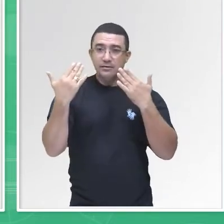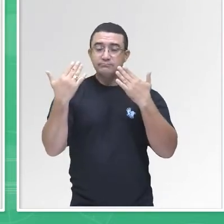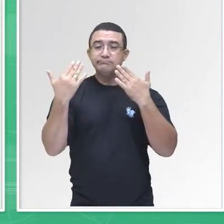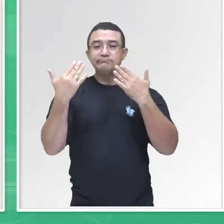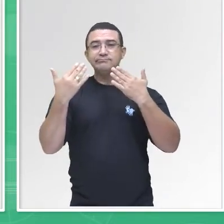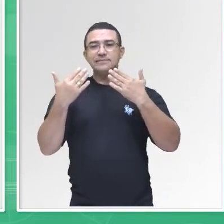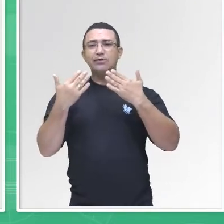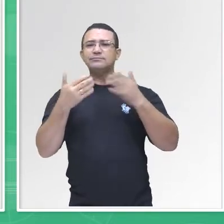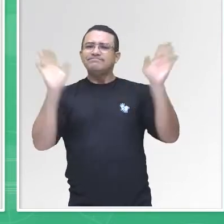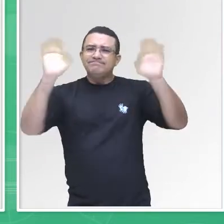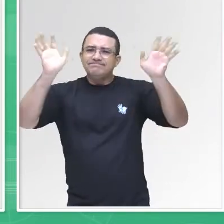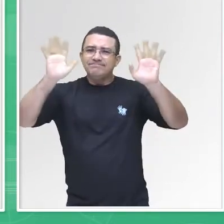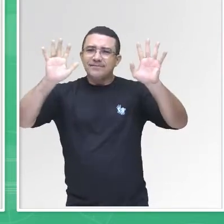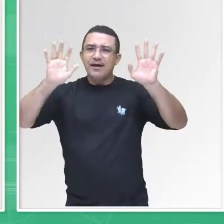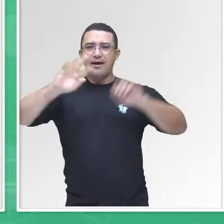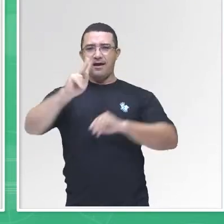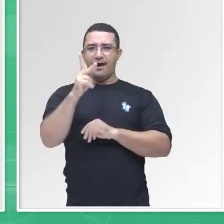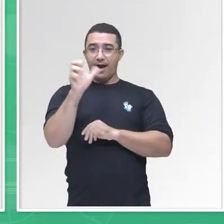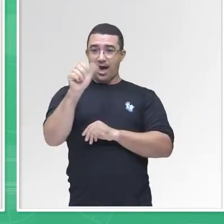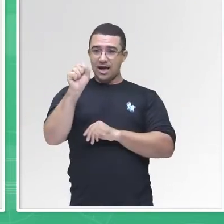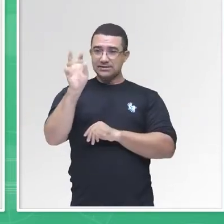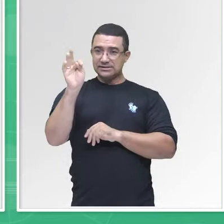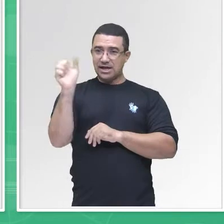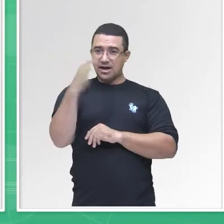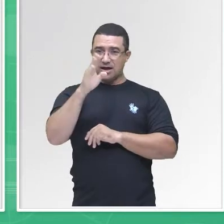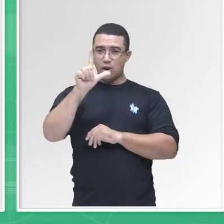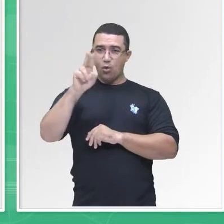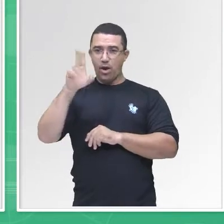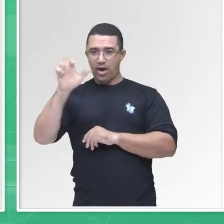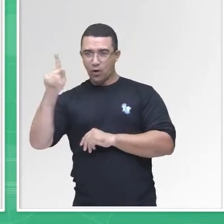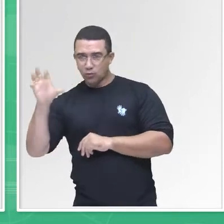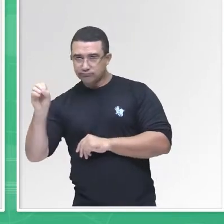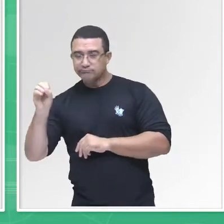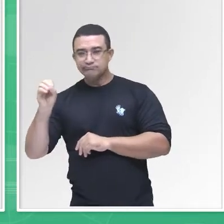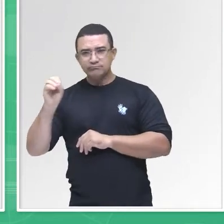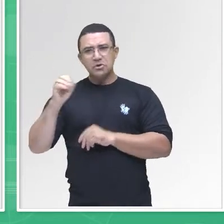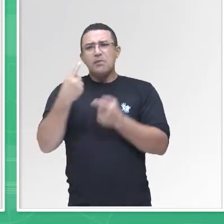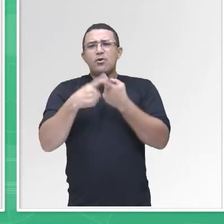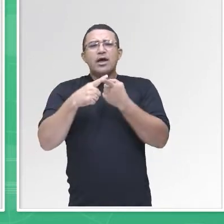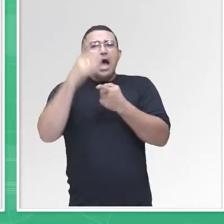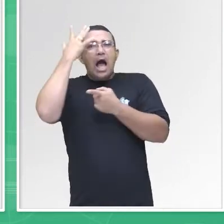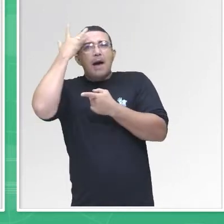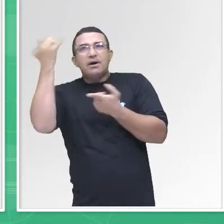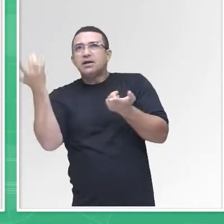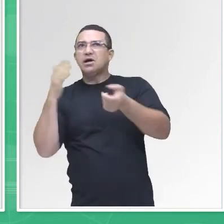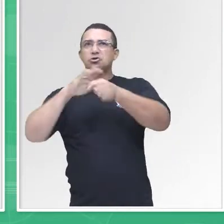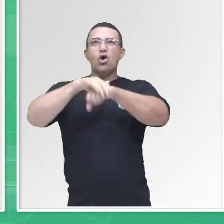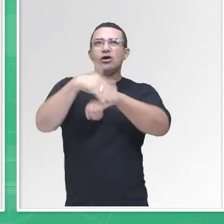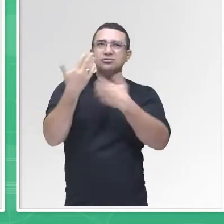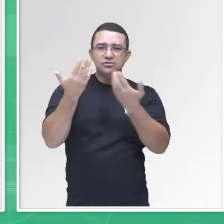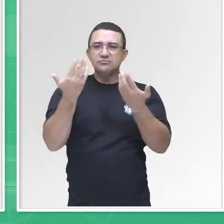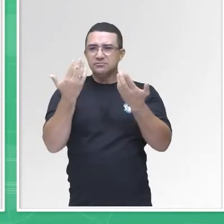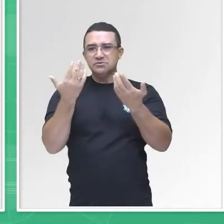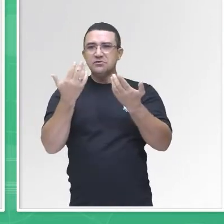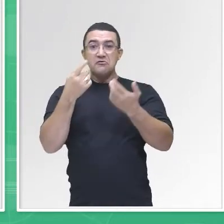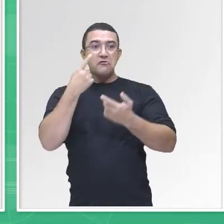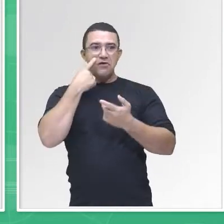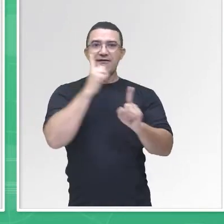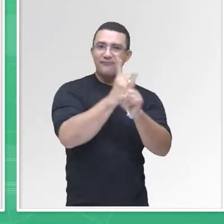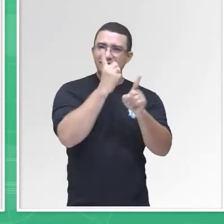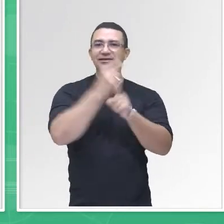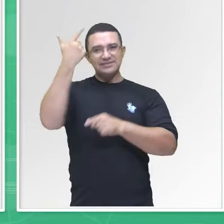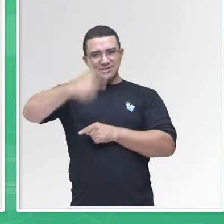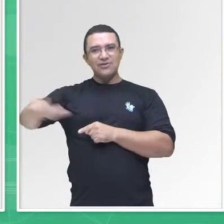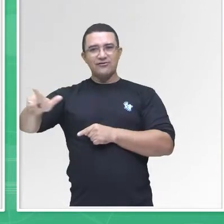dessa pessoa, hasta luego. Ah, daqui a pouco a gente vai se ver mesmo, amanhã ou mais tarde, à noite. Então, hasta luego. Né, para nós seria